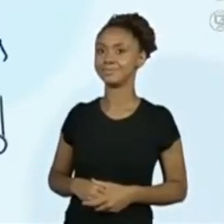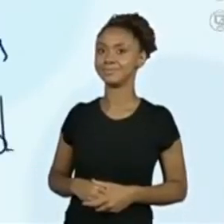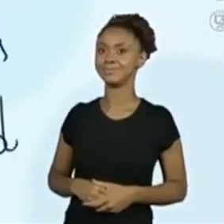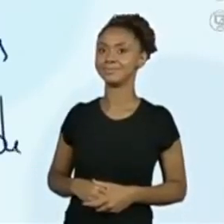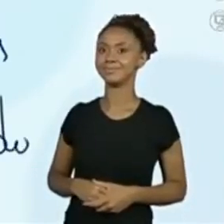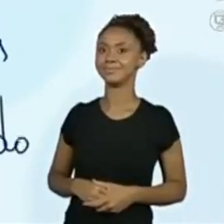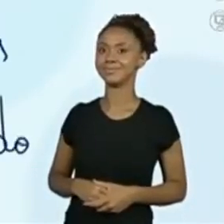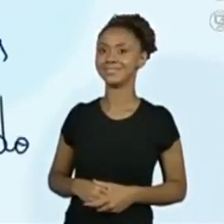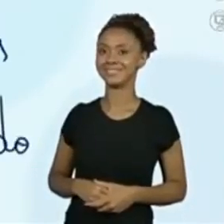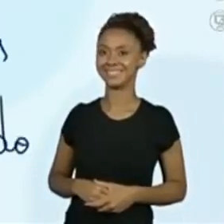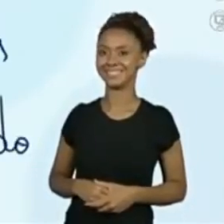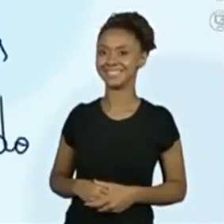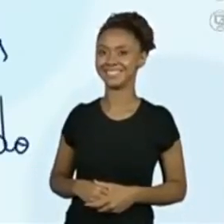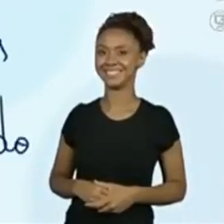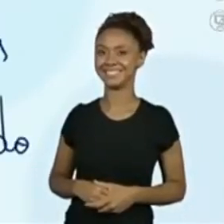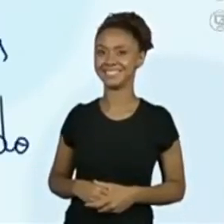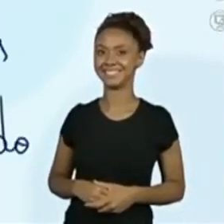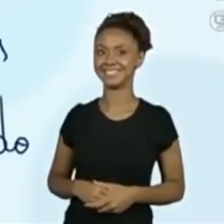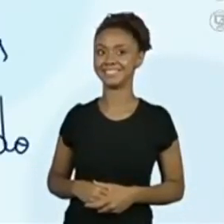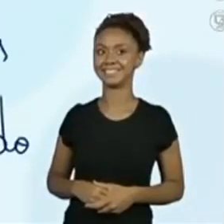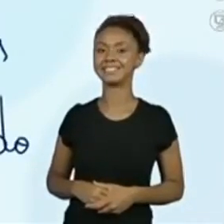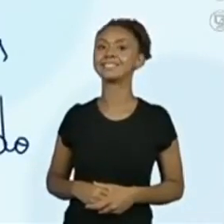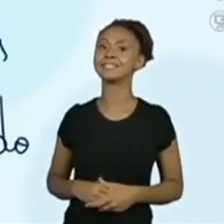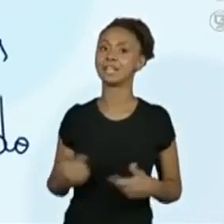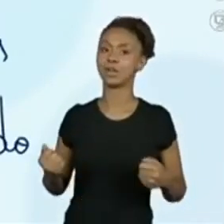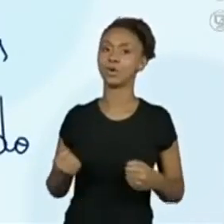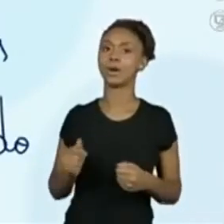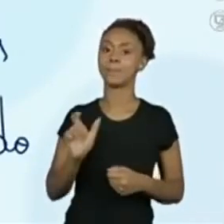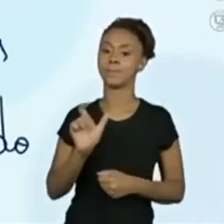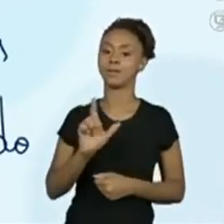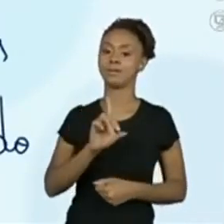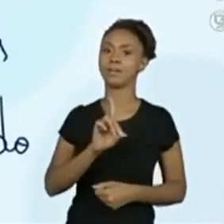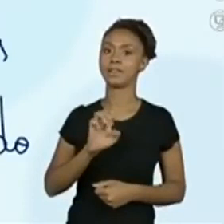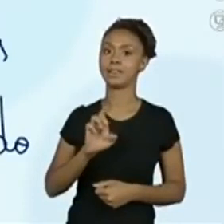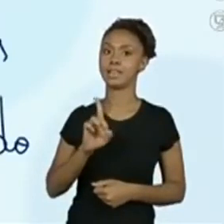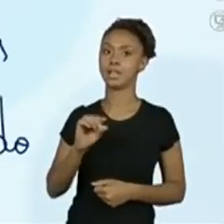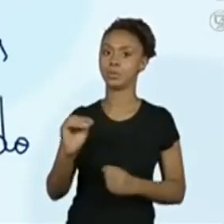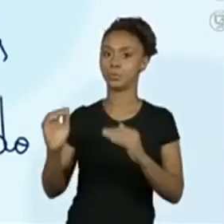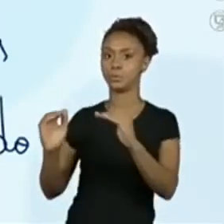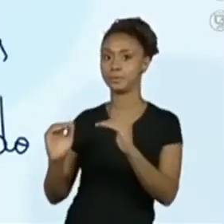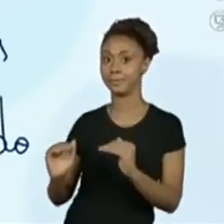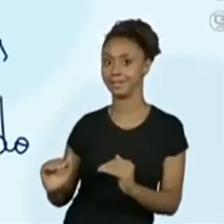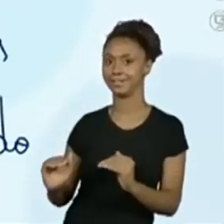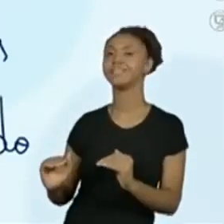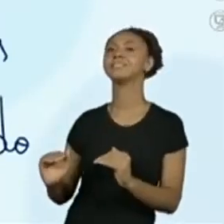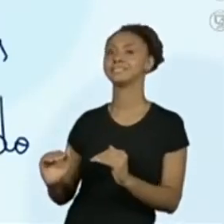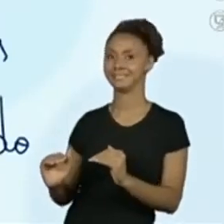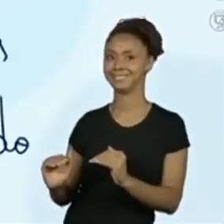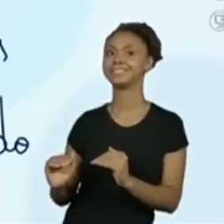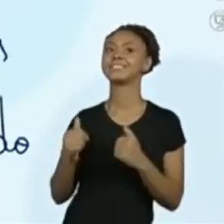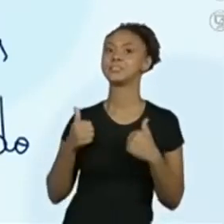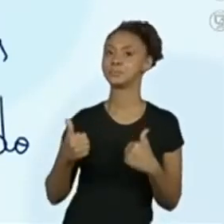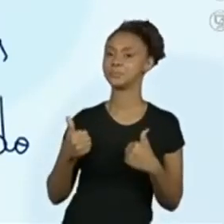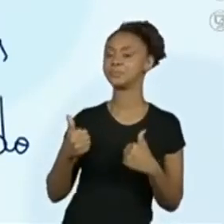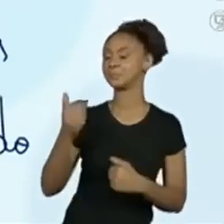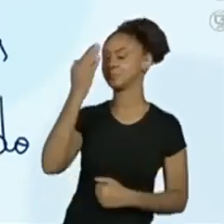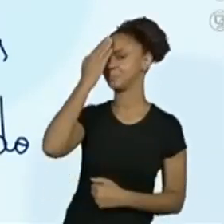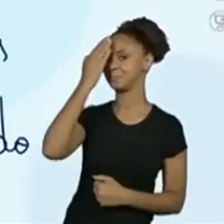Contando. Ai, isso, agora os dedos têm que ser embaixo. Vou colocar aqui. Isso, os dedos. Os dedos. Muito